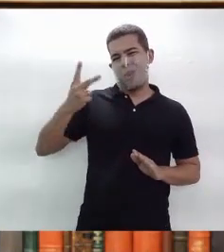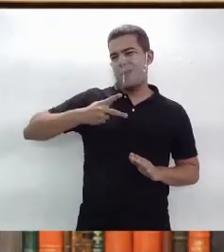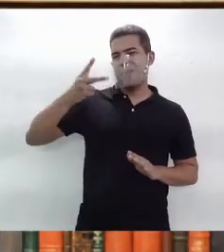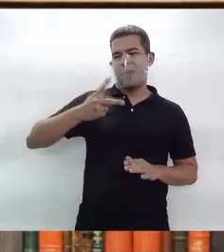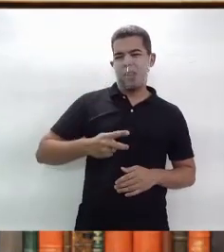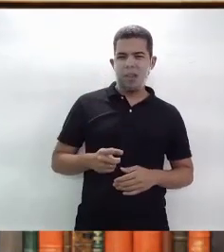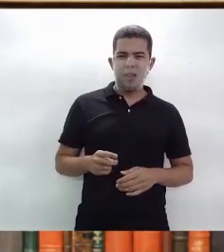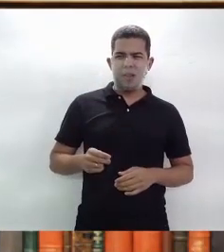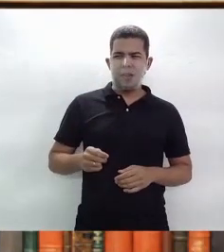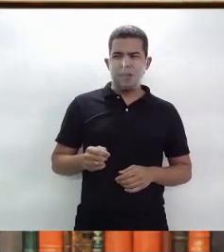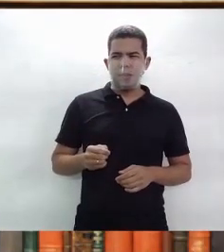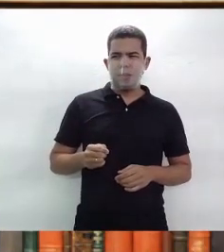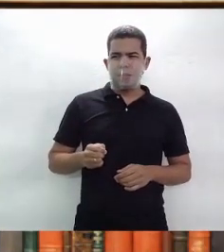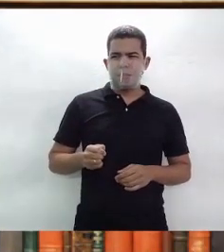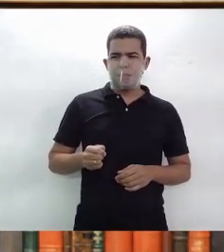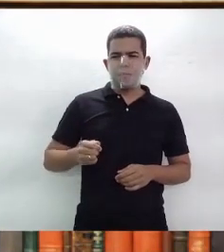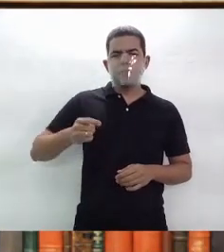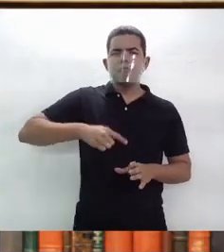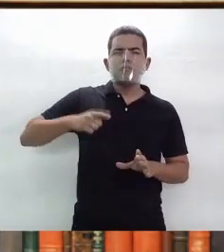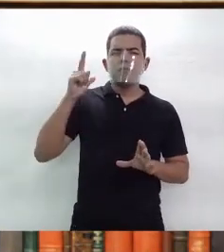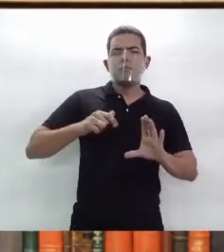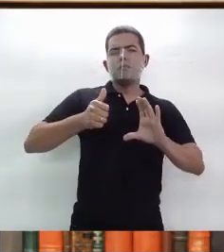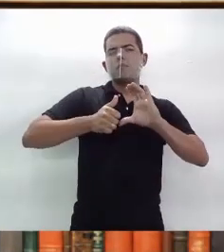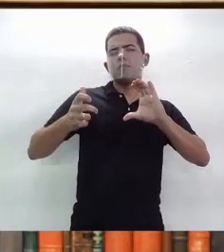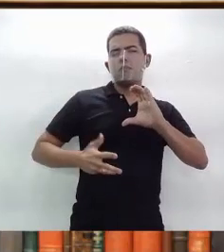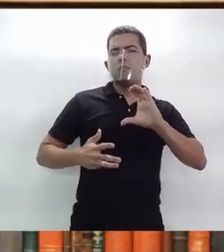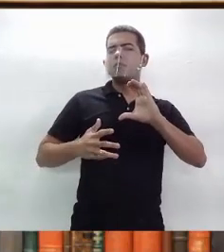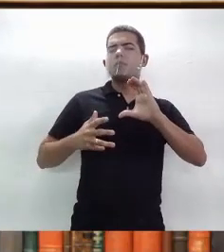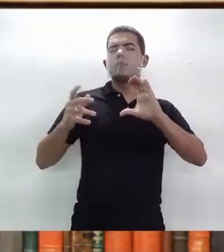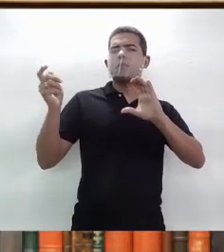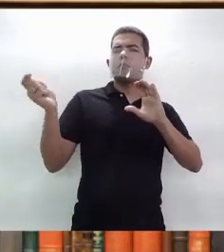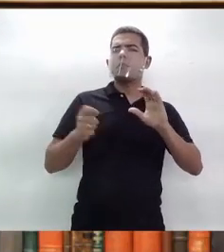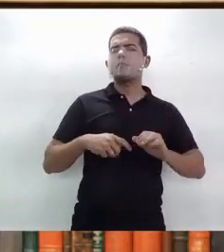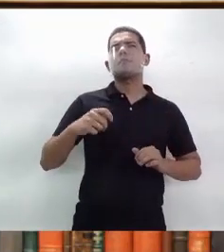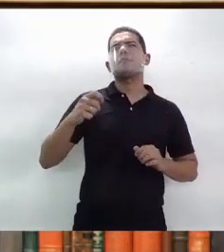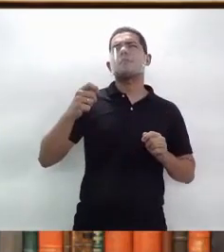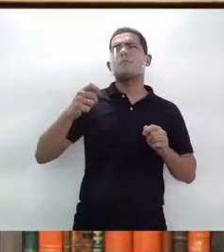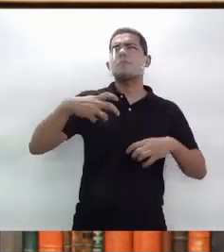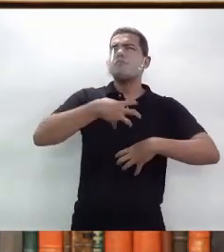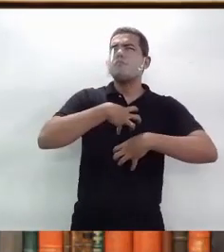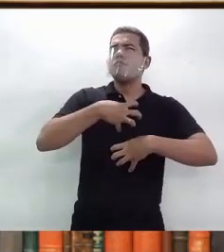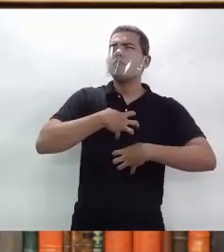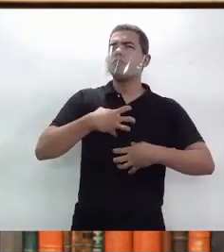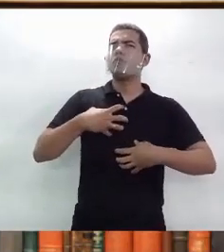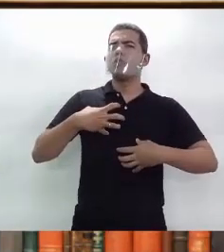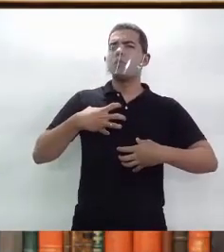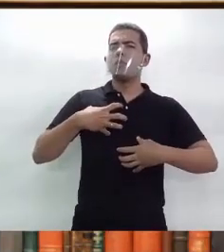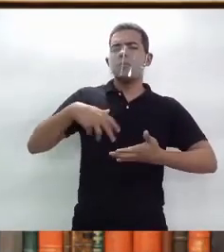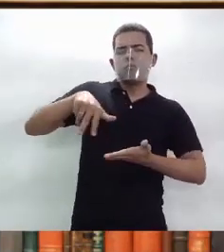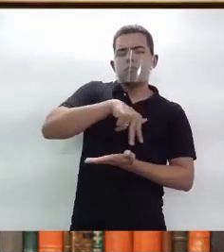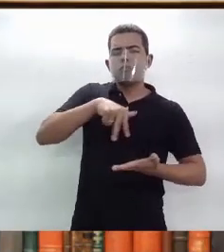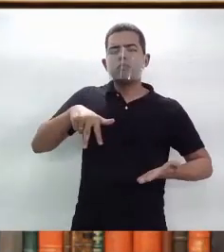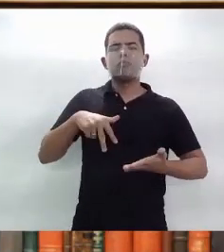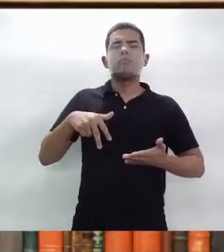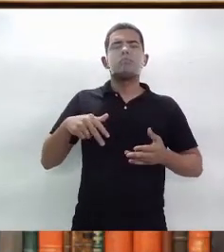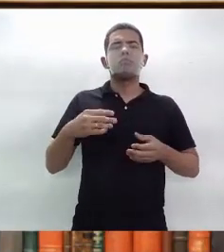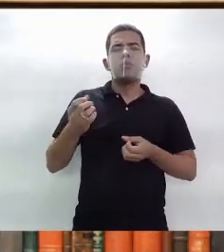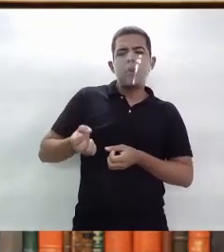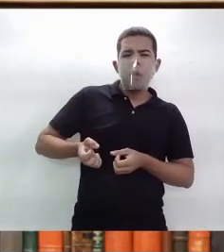gente consegue caracterizar um ritmo, um tipo de contribuição